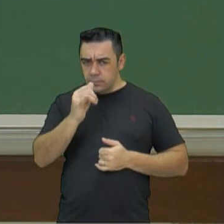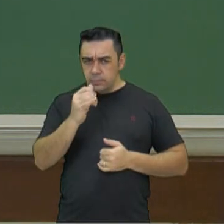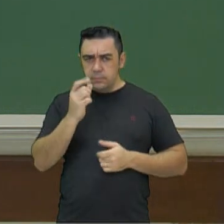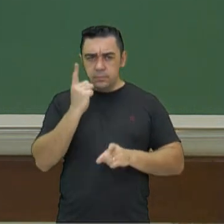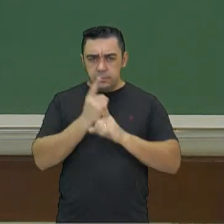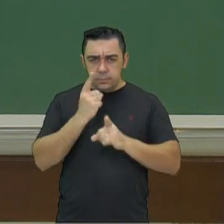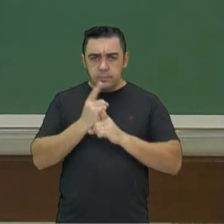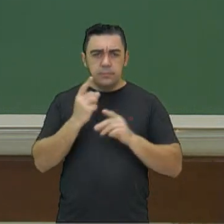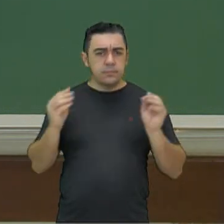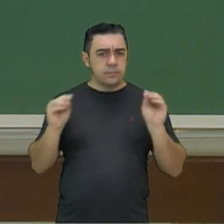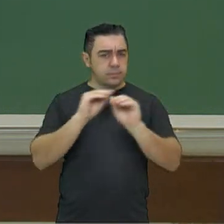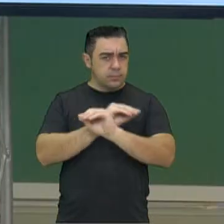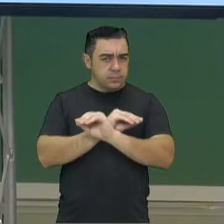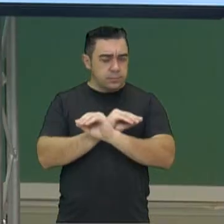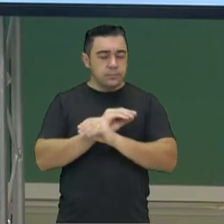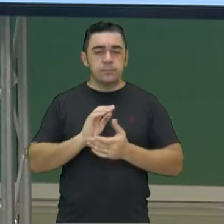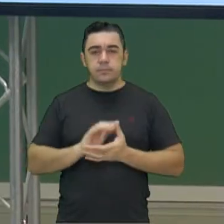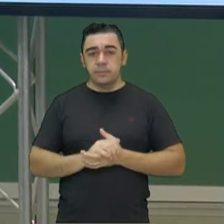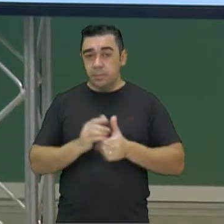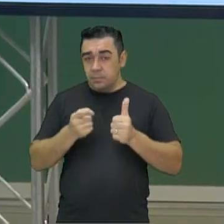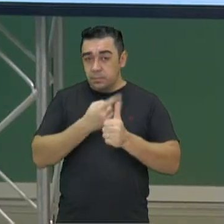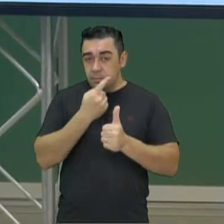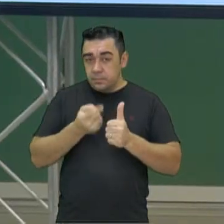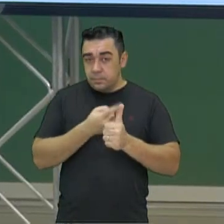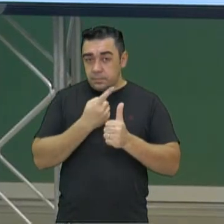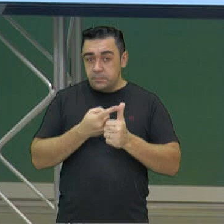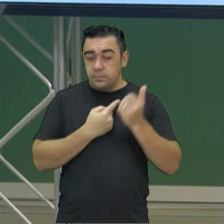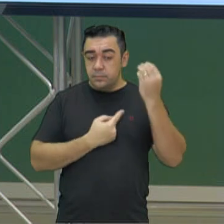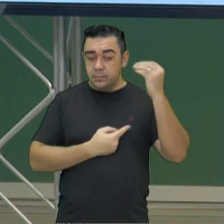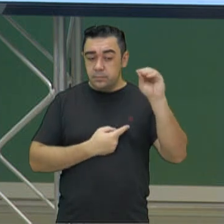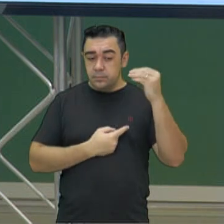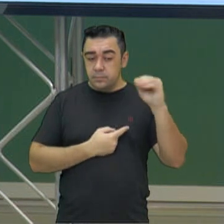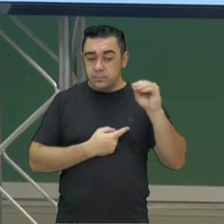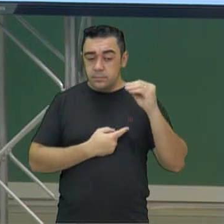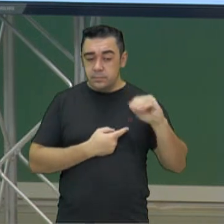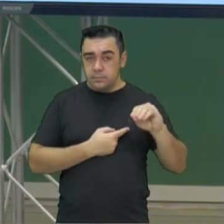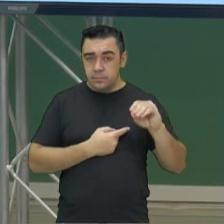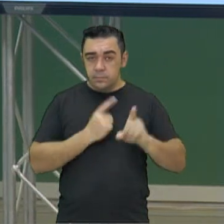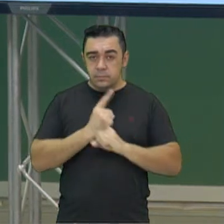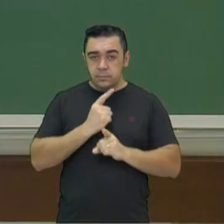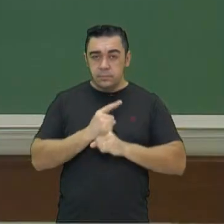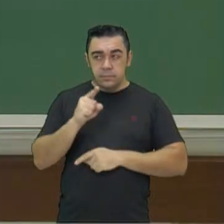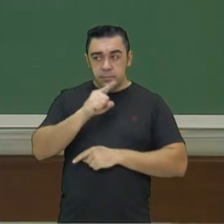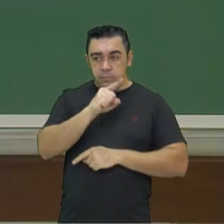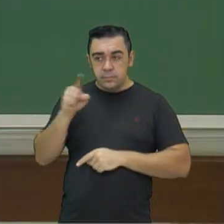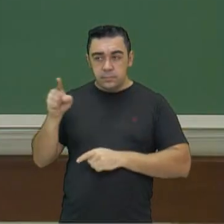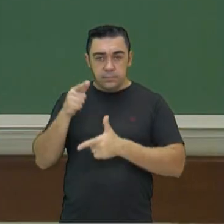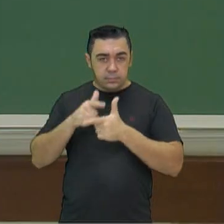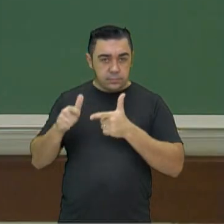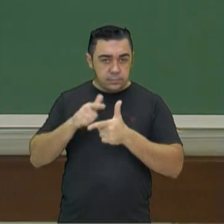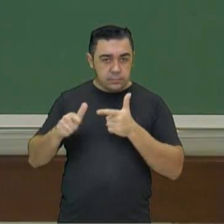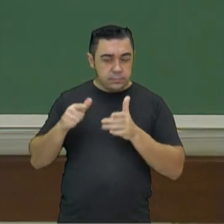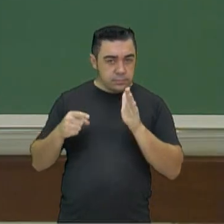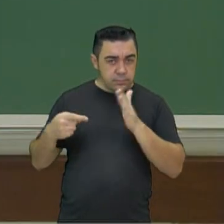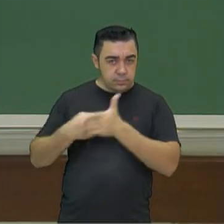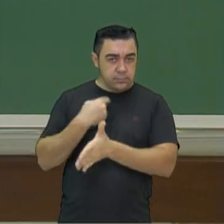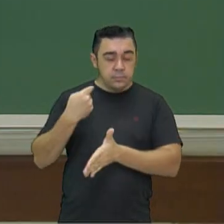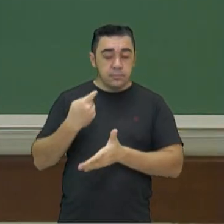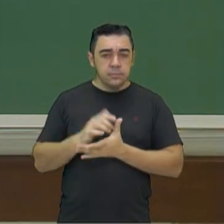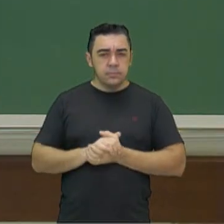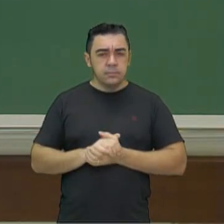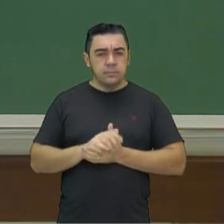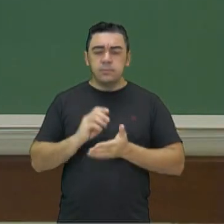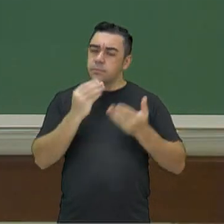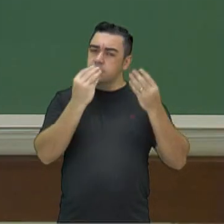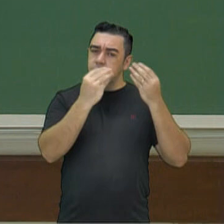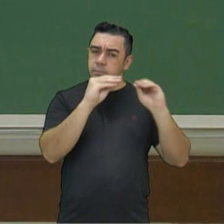equação. Primeiro passo, aí em casa, anotar os dados desse problema, desse exercício. Anotem